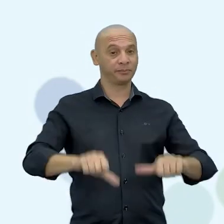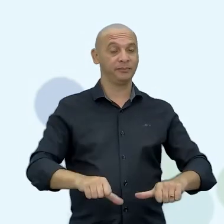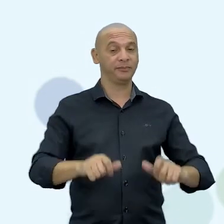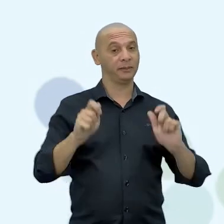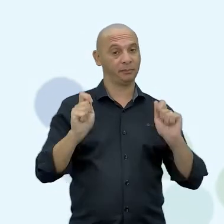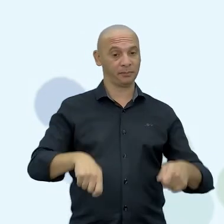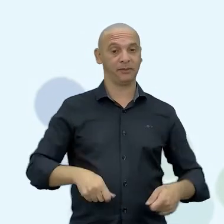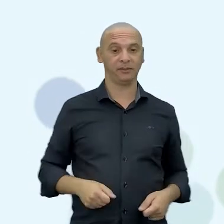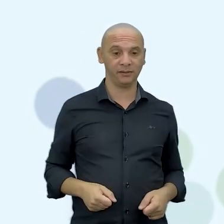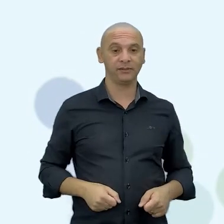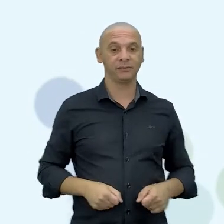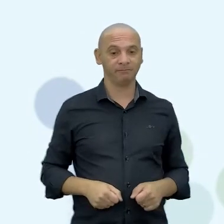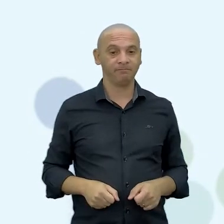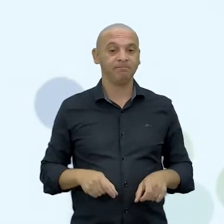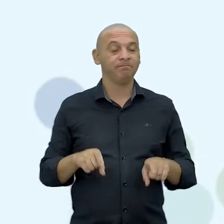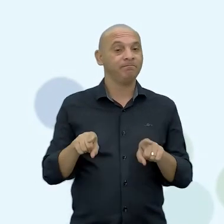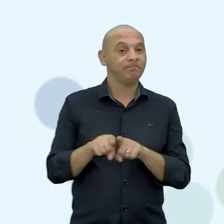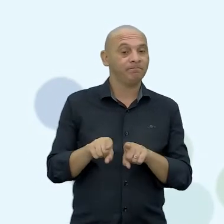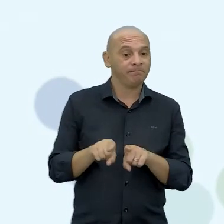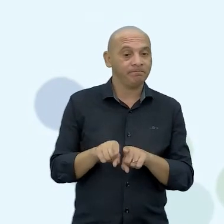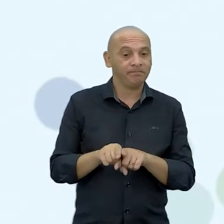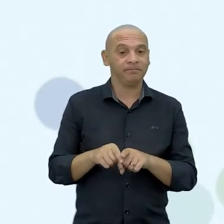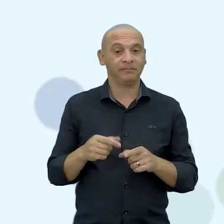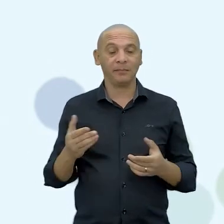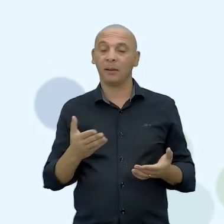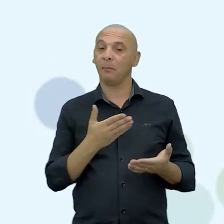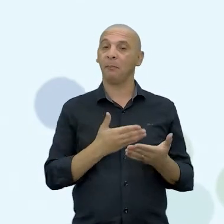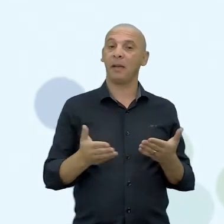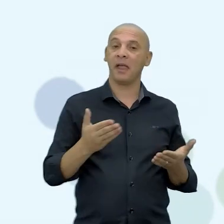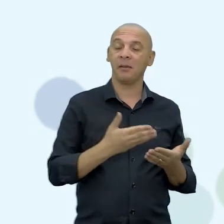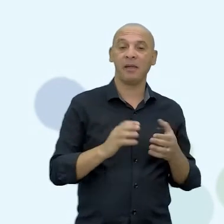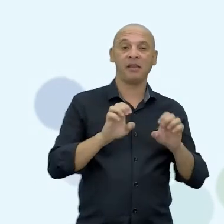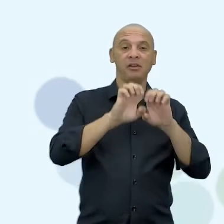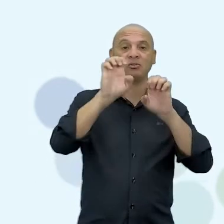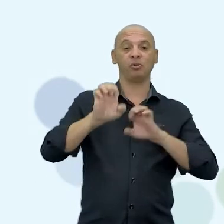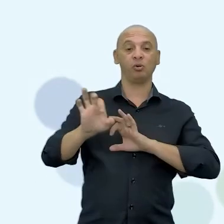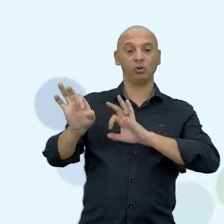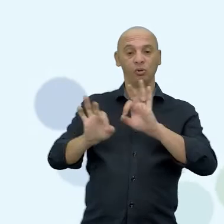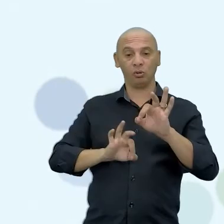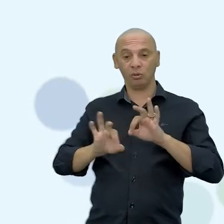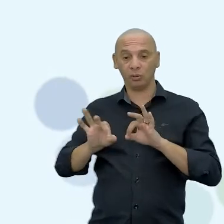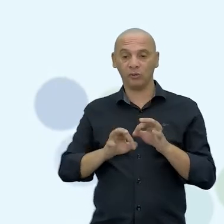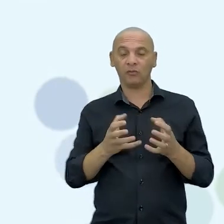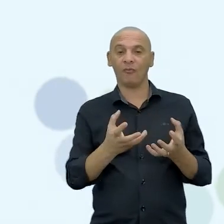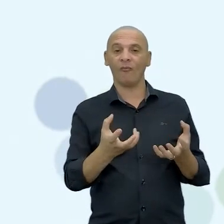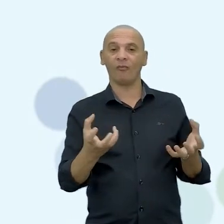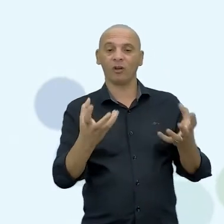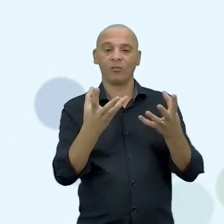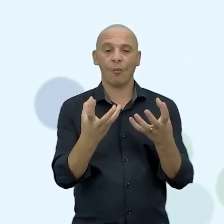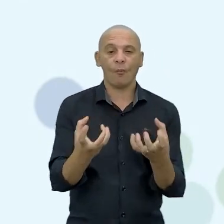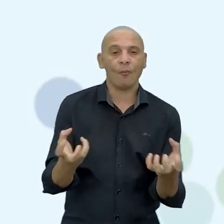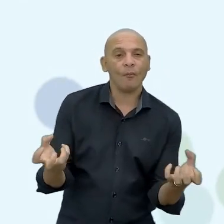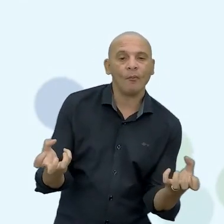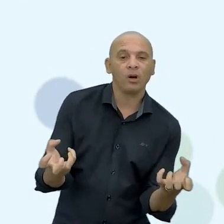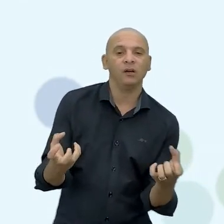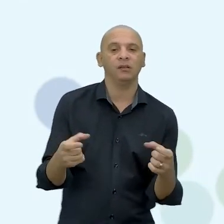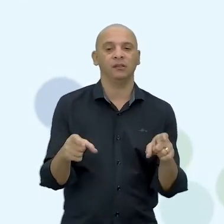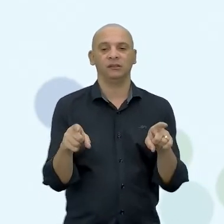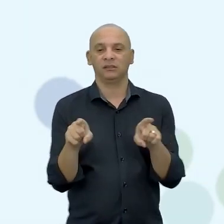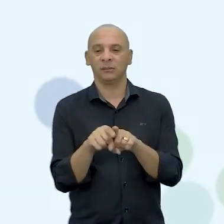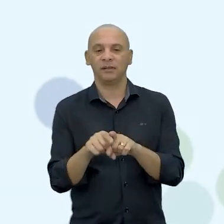biológica, compactação, perda da estrutura, acidificação,